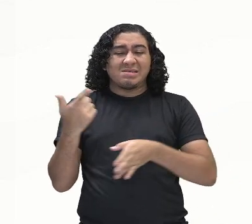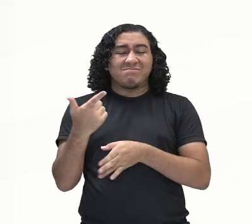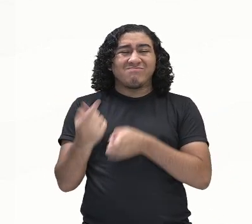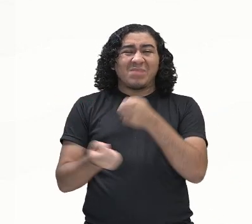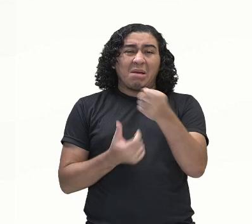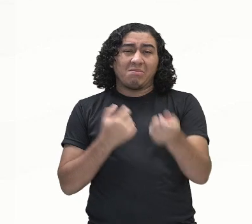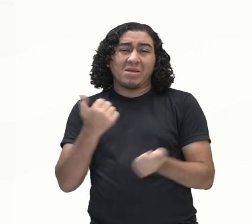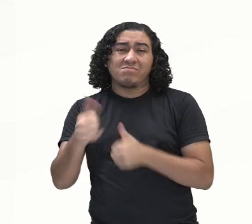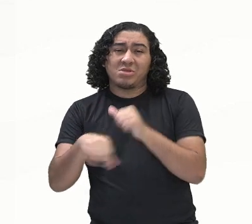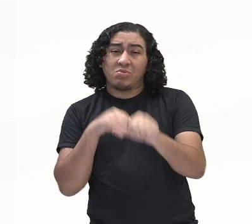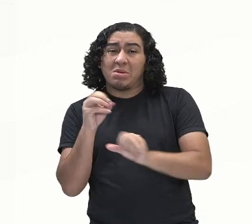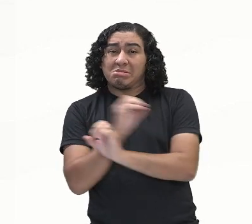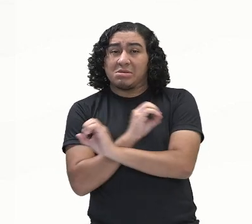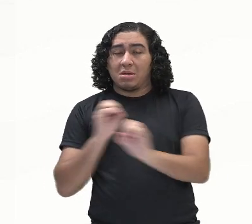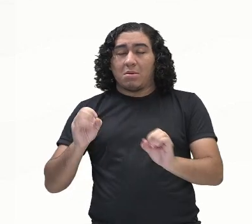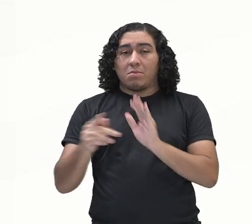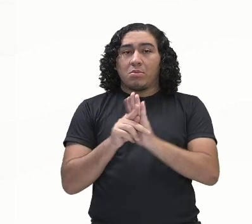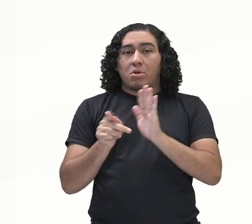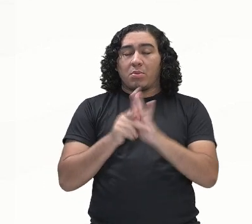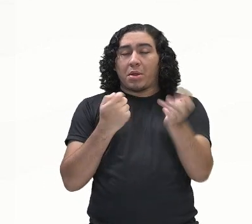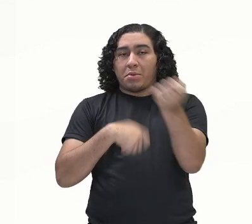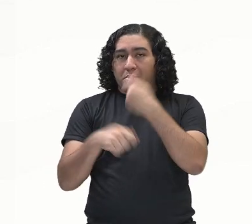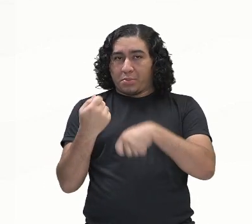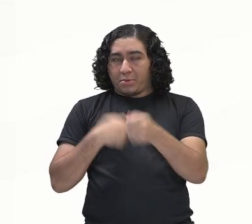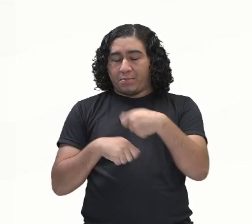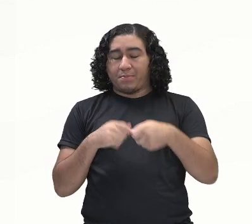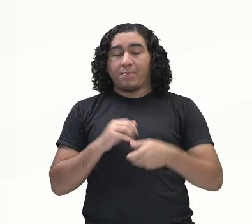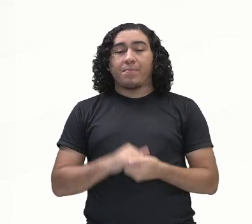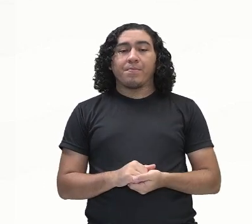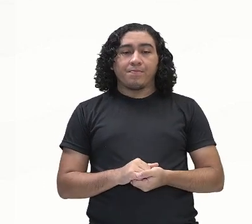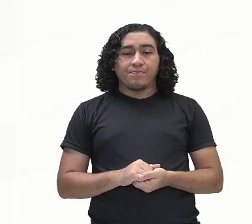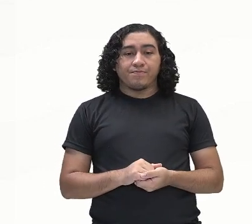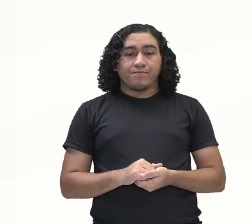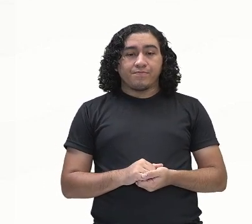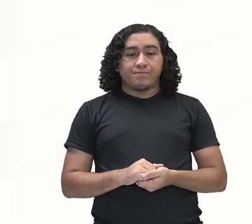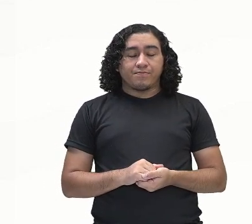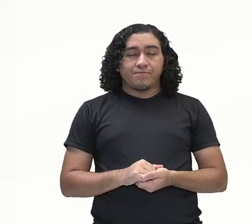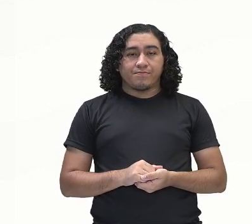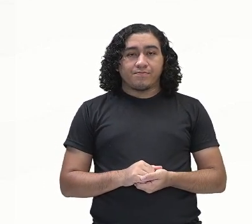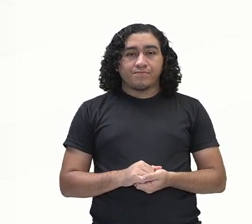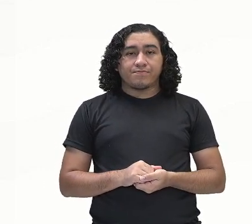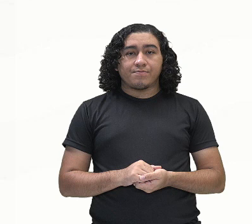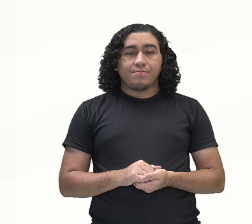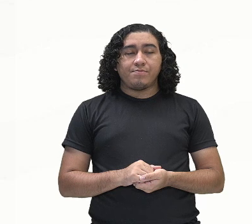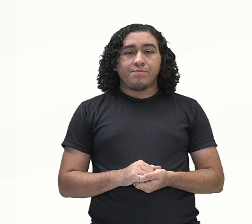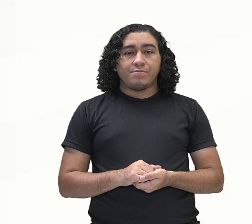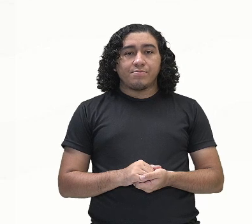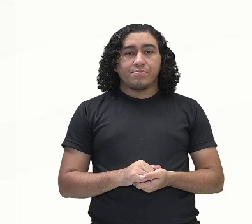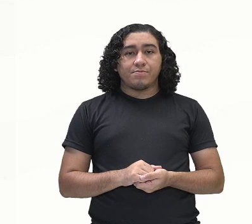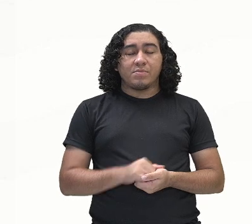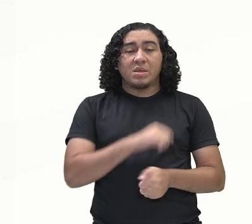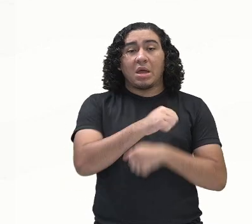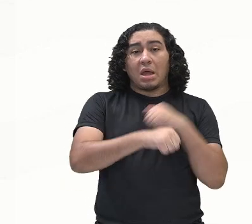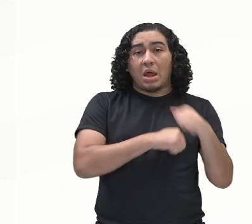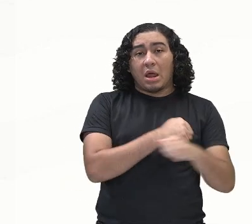aí na economia, tá bom? E nos últimos 30 anos do século XX, as